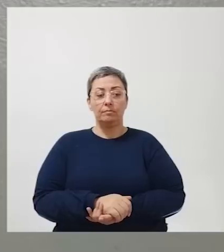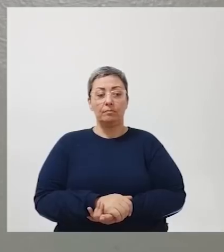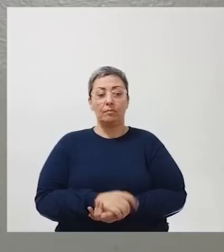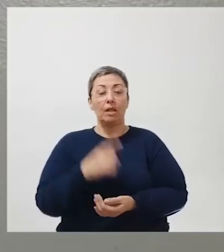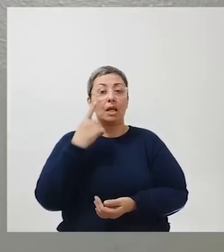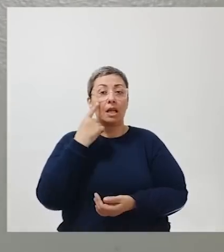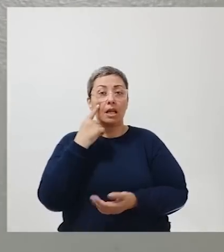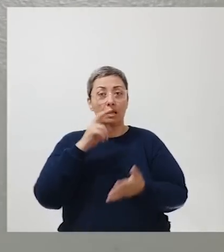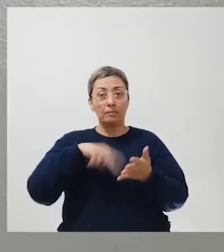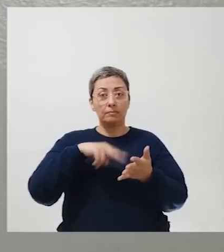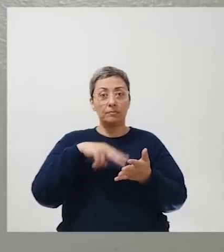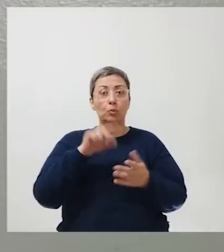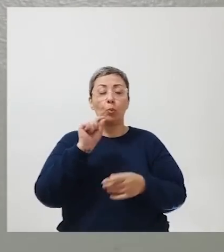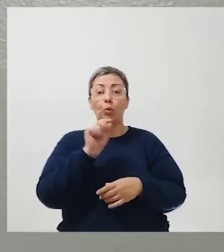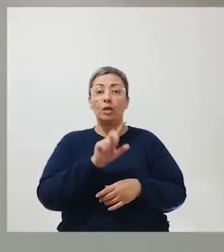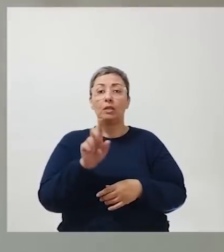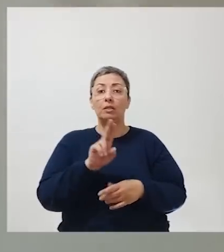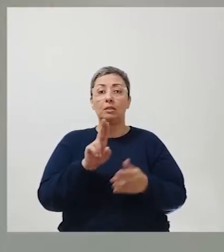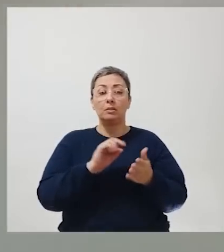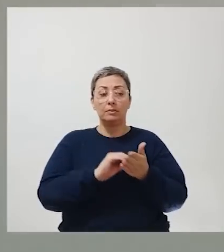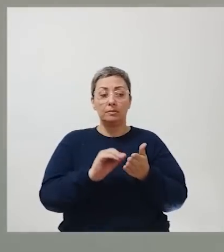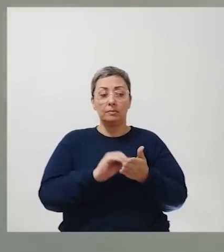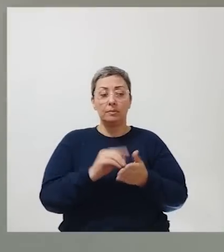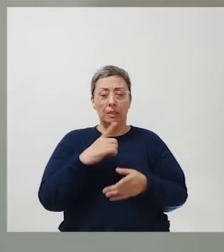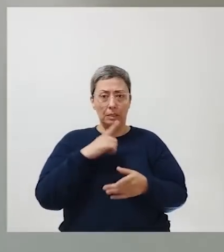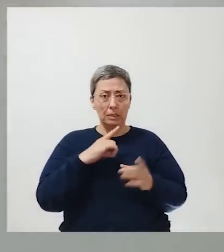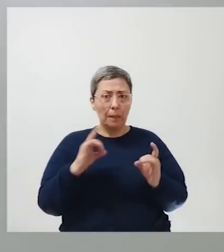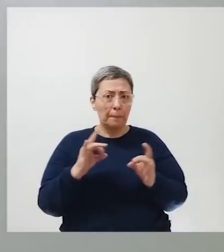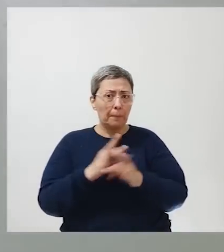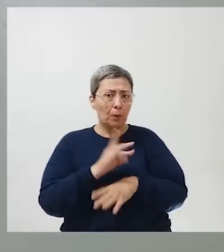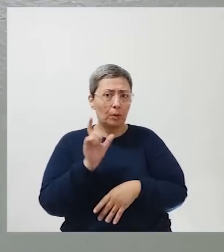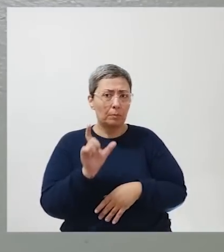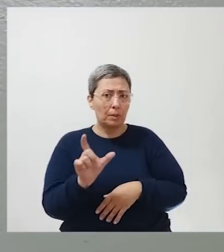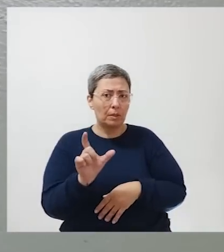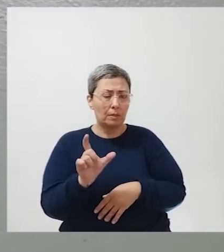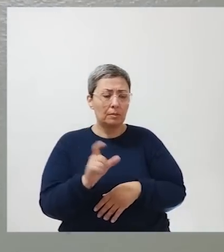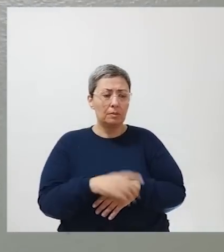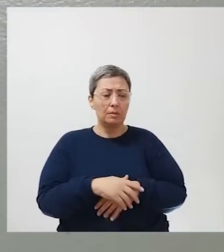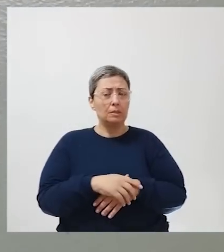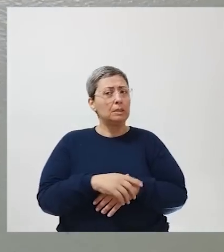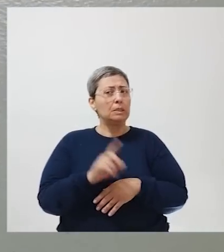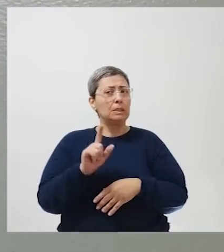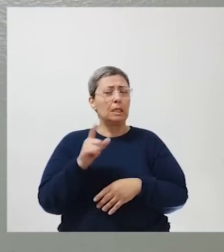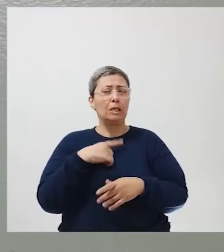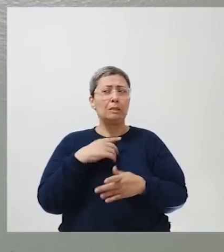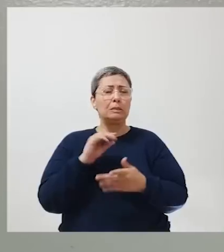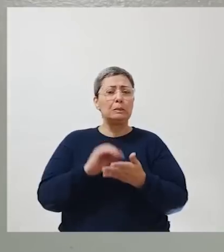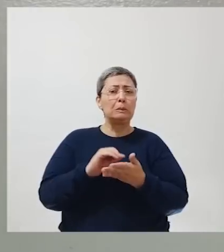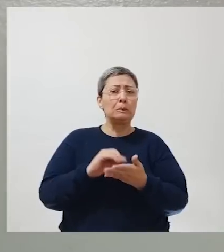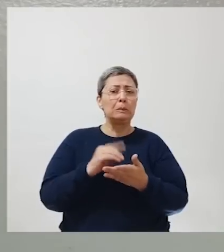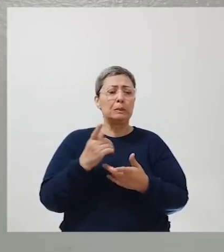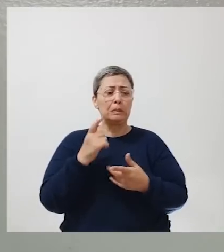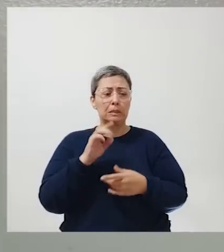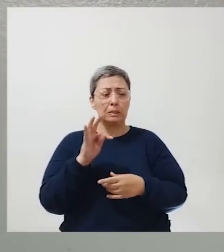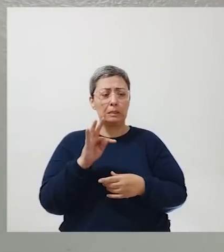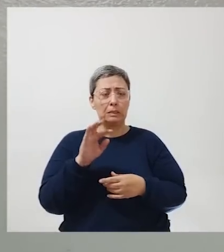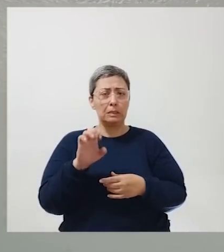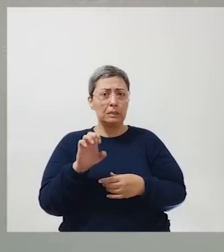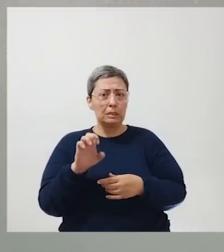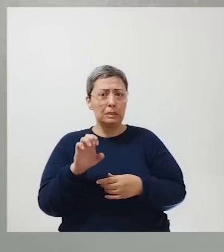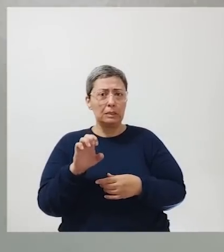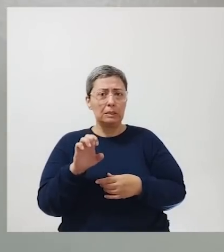Lê pra mim, Arthur. O que tá escrito aqui? Tá completa a palavra? Não, tem alguma coisa a mais.